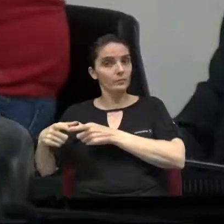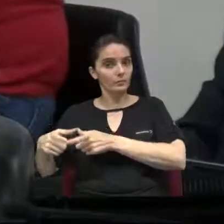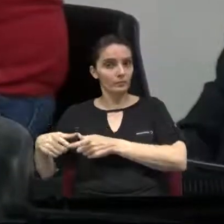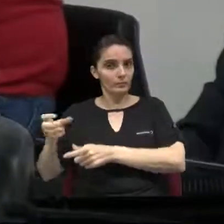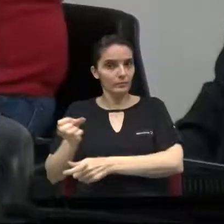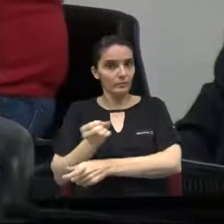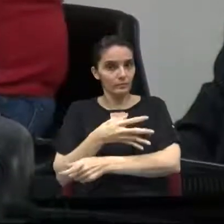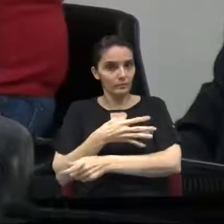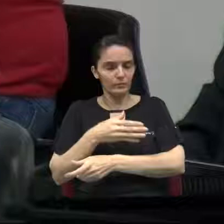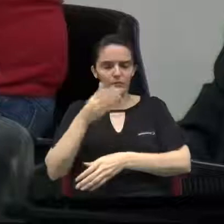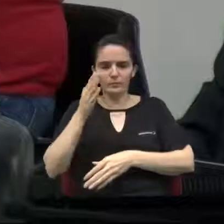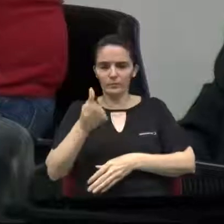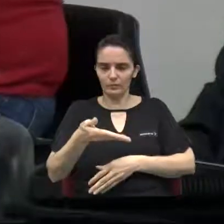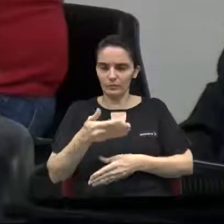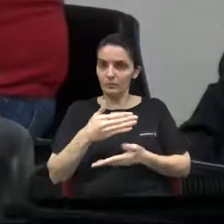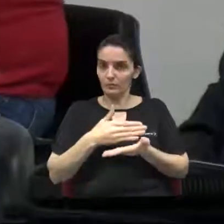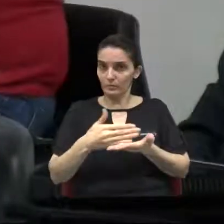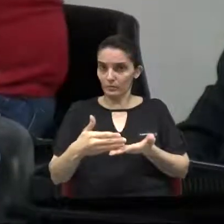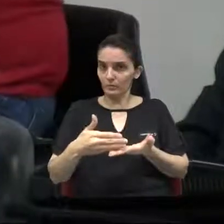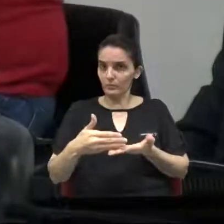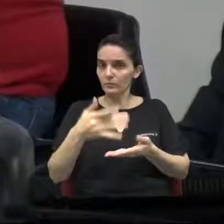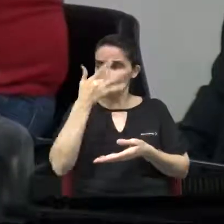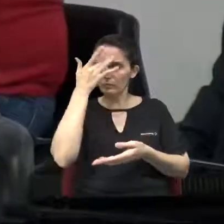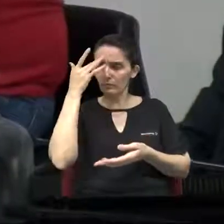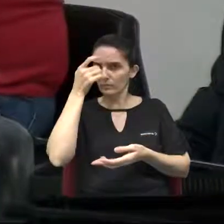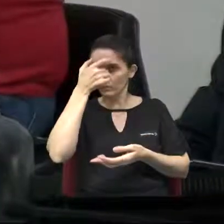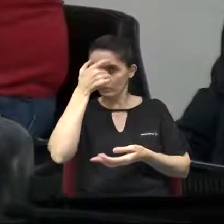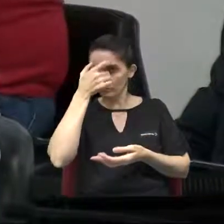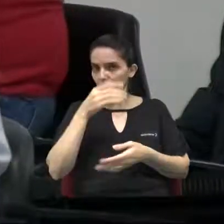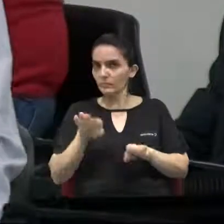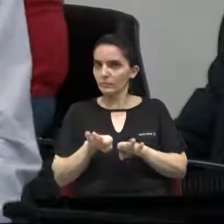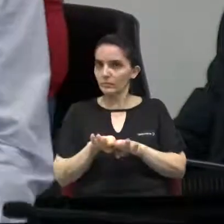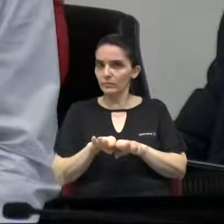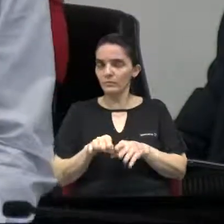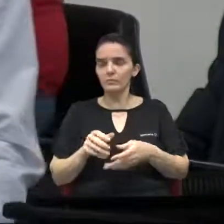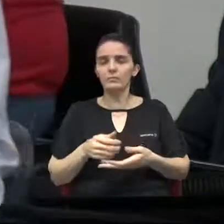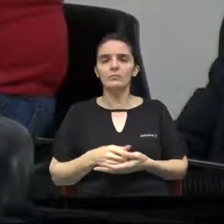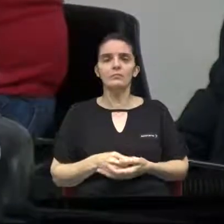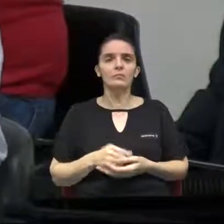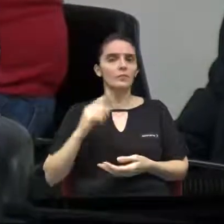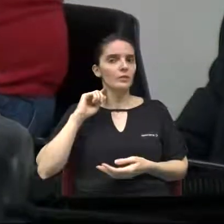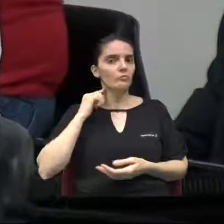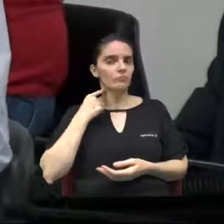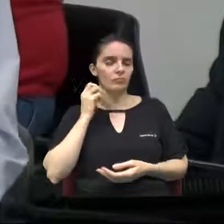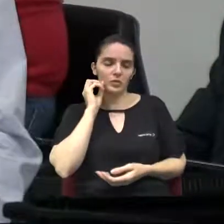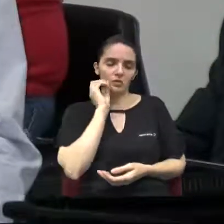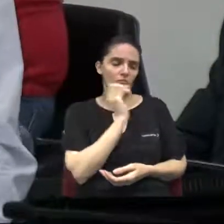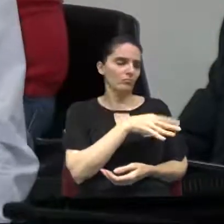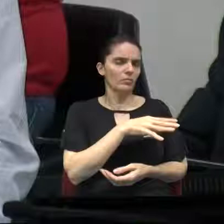fazer, desde que conscientize as pessoas também sejam, não joga sujeira, porque senão,